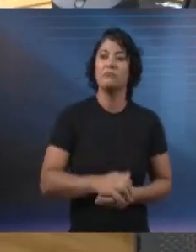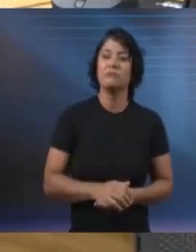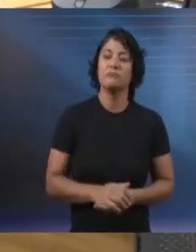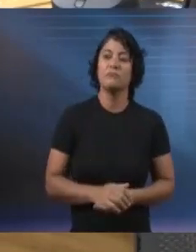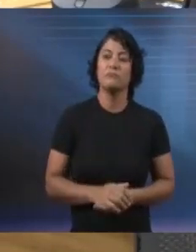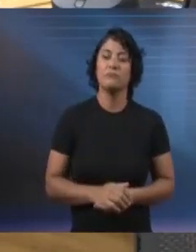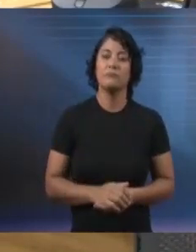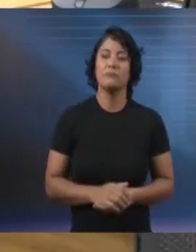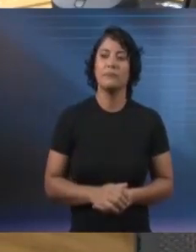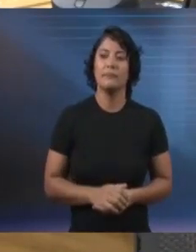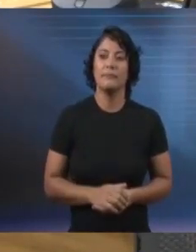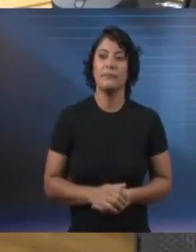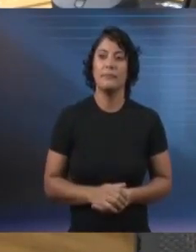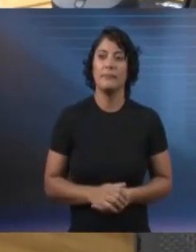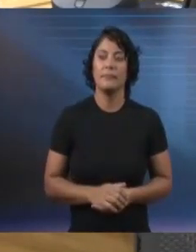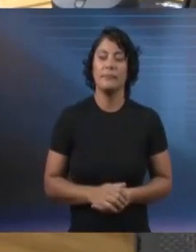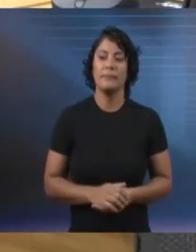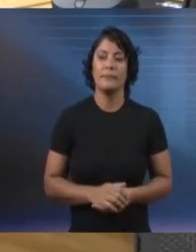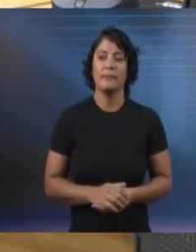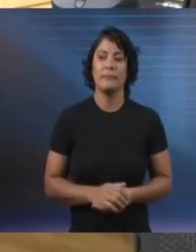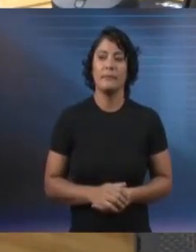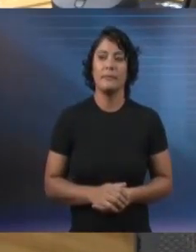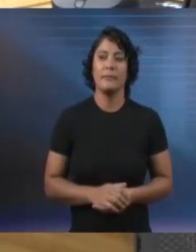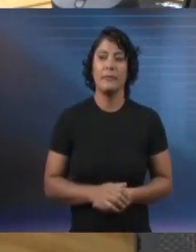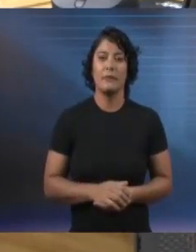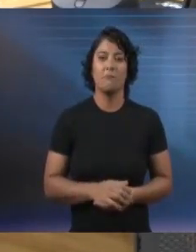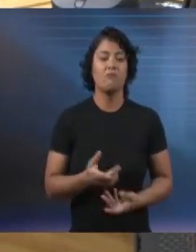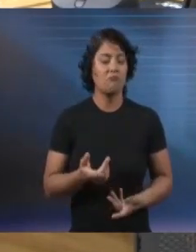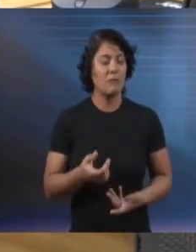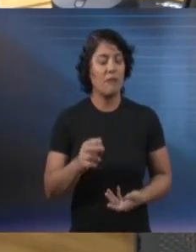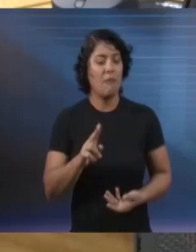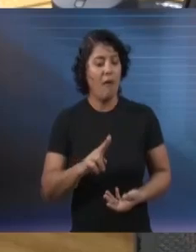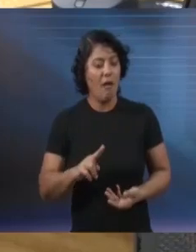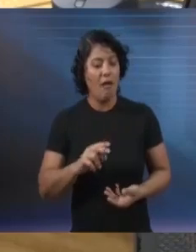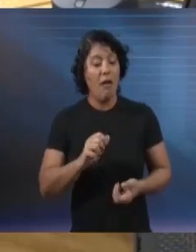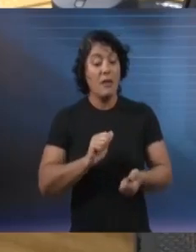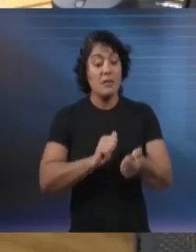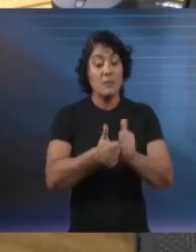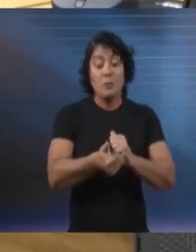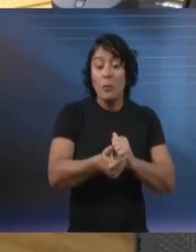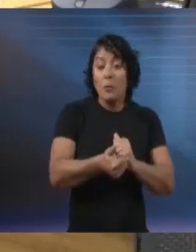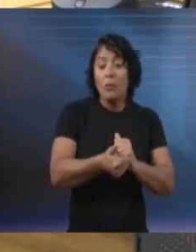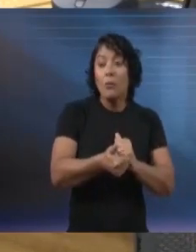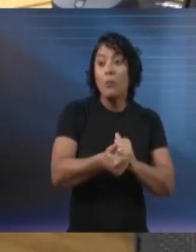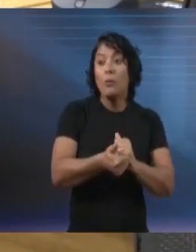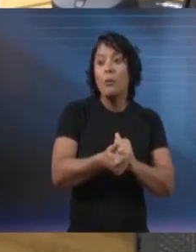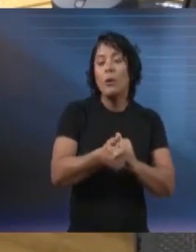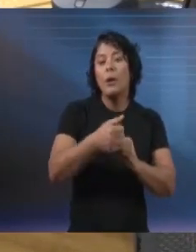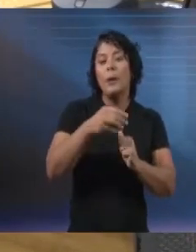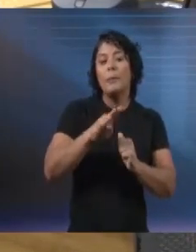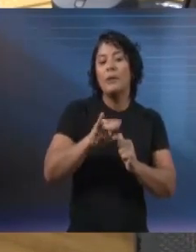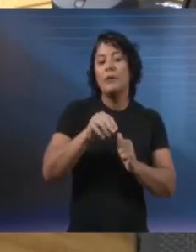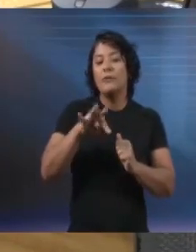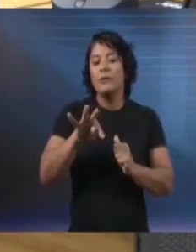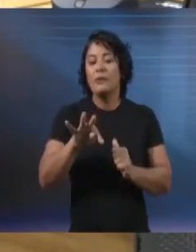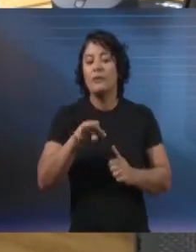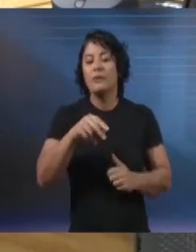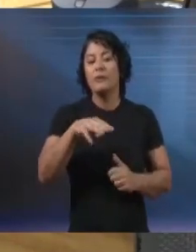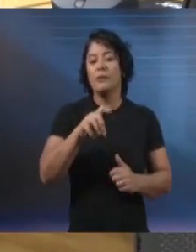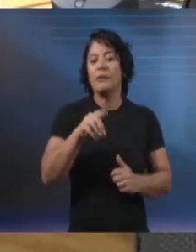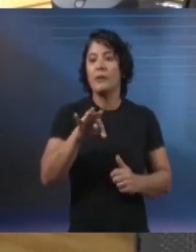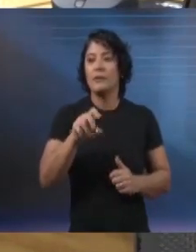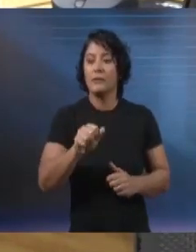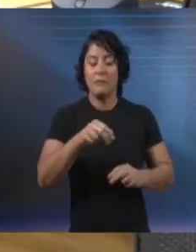tem, né, a sua utilidade esportiva, como o beach tênis, como